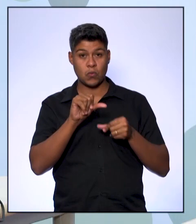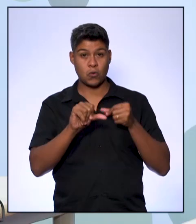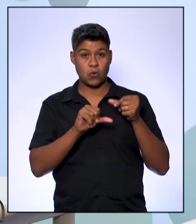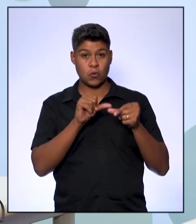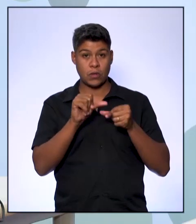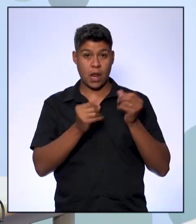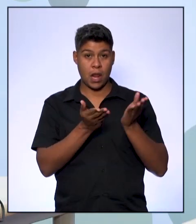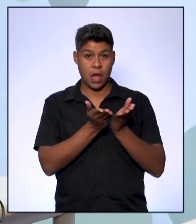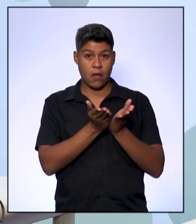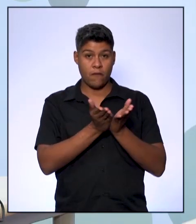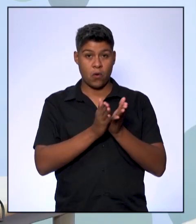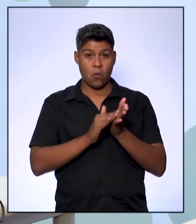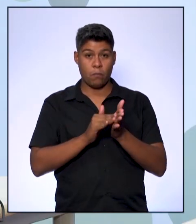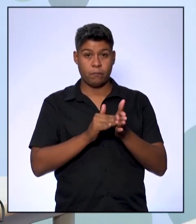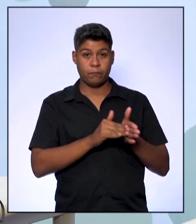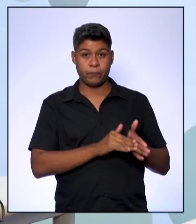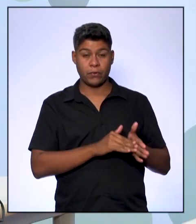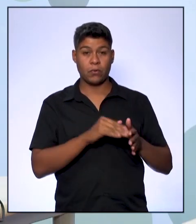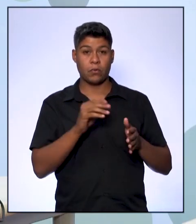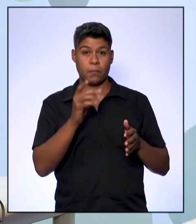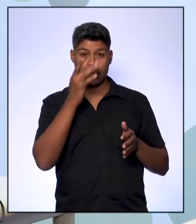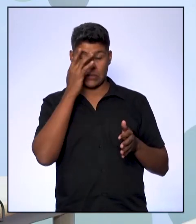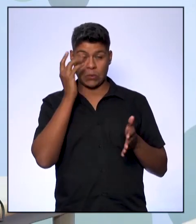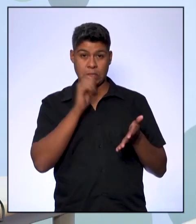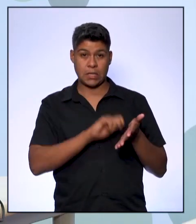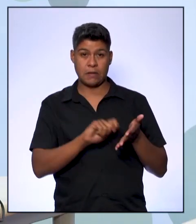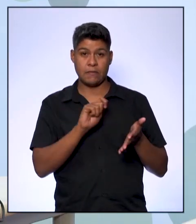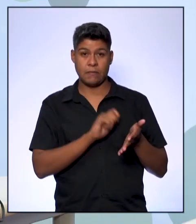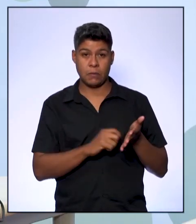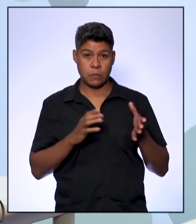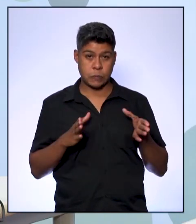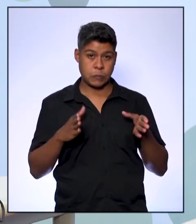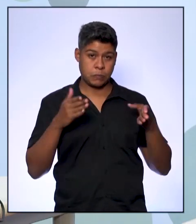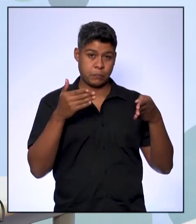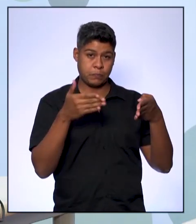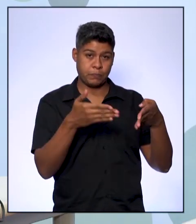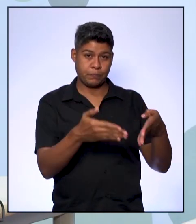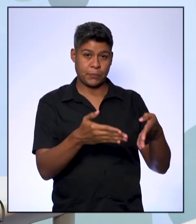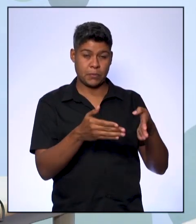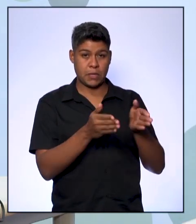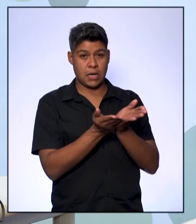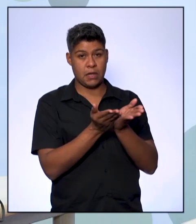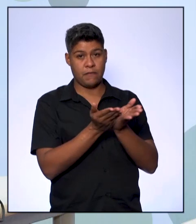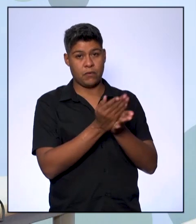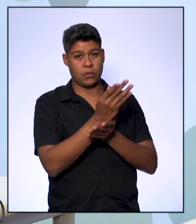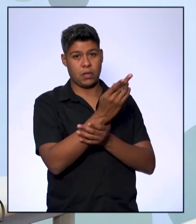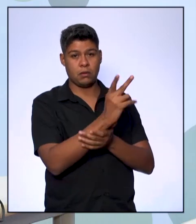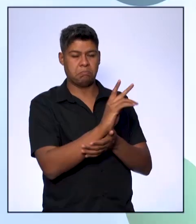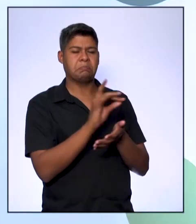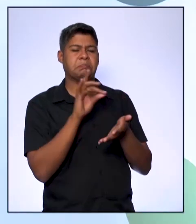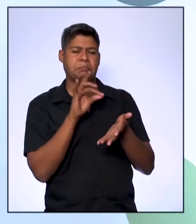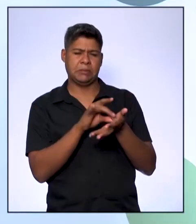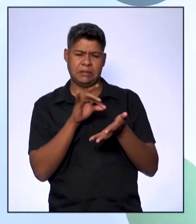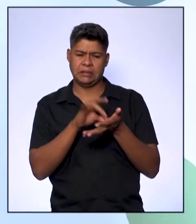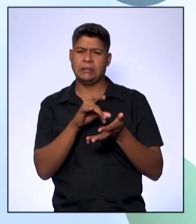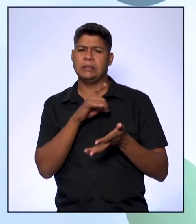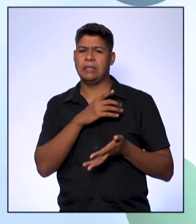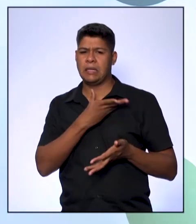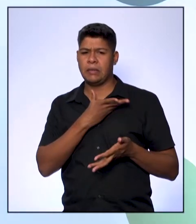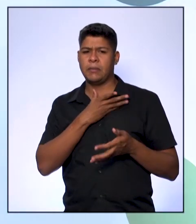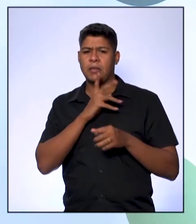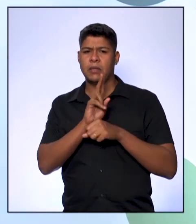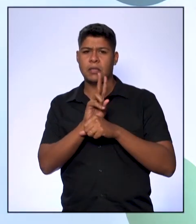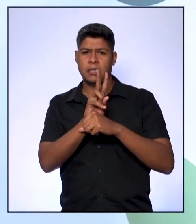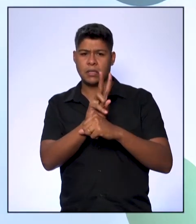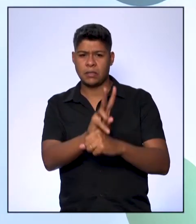pela obra certo eu faço referência eça de queirós para o livro dele é verdade eu tenho muitos amigos que eu